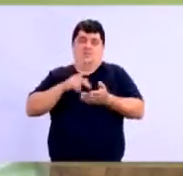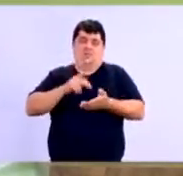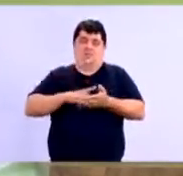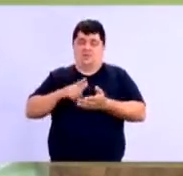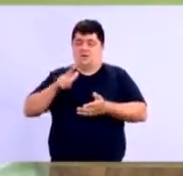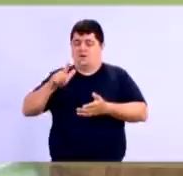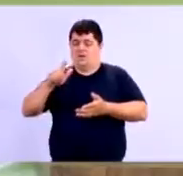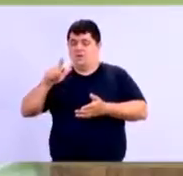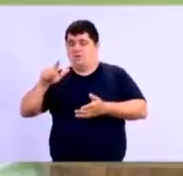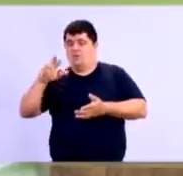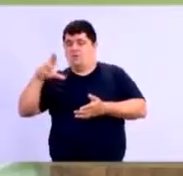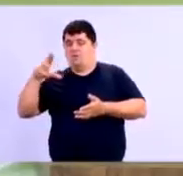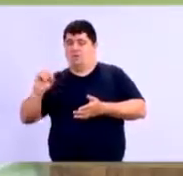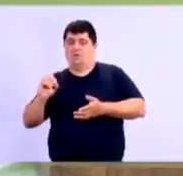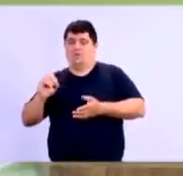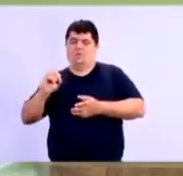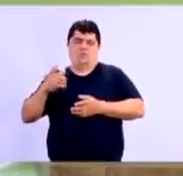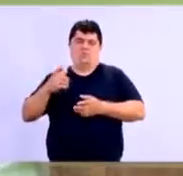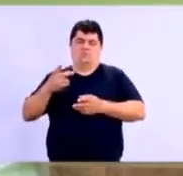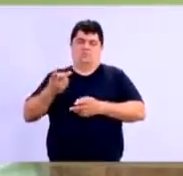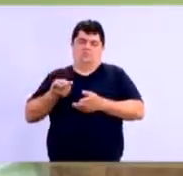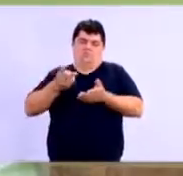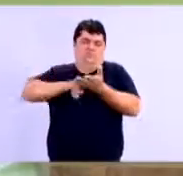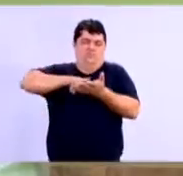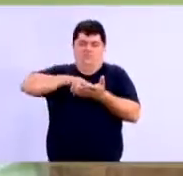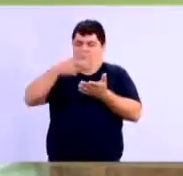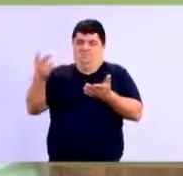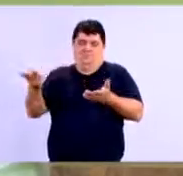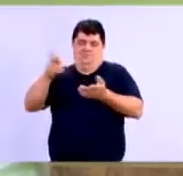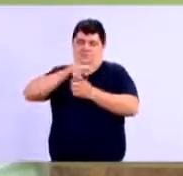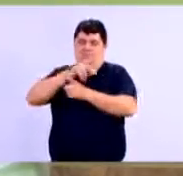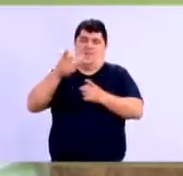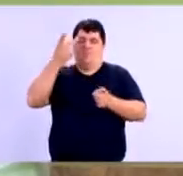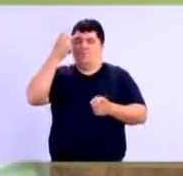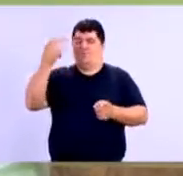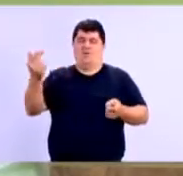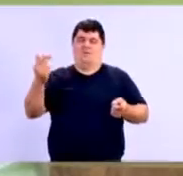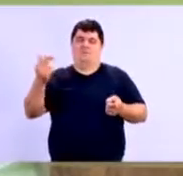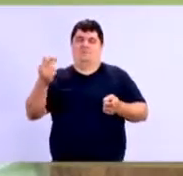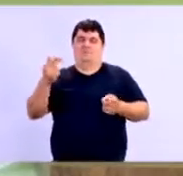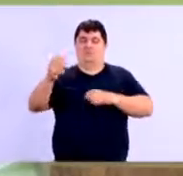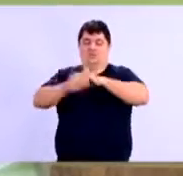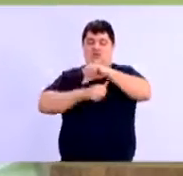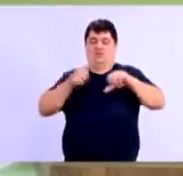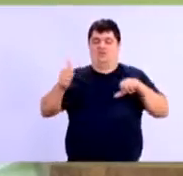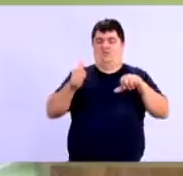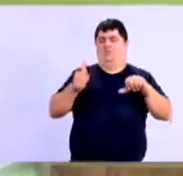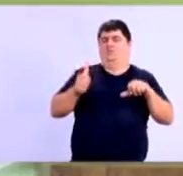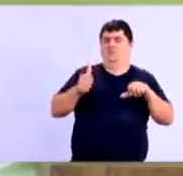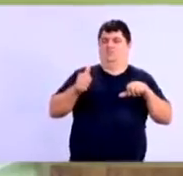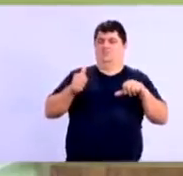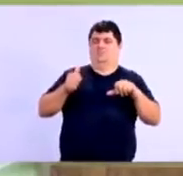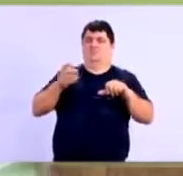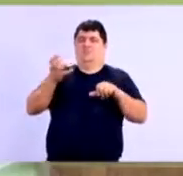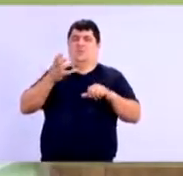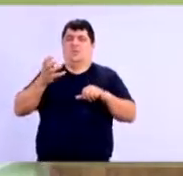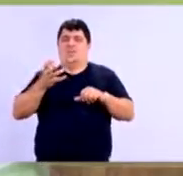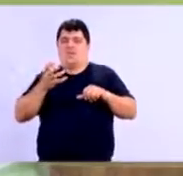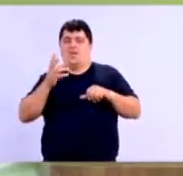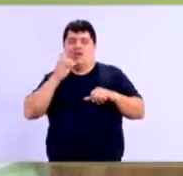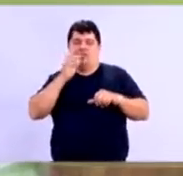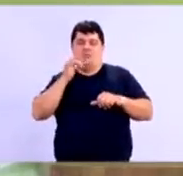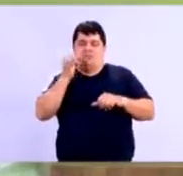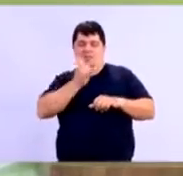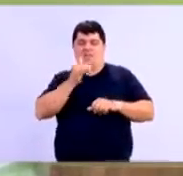à lucratividade. Ou vice-versa. Isso é algo muito comum. Então, assim, eles fazem uma confusão. Então, eles querem se referir, às vezes,